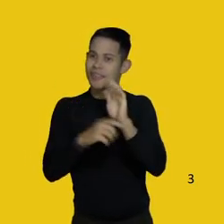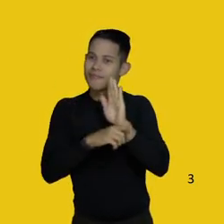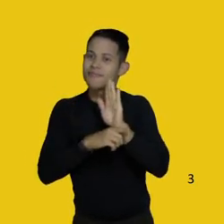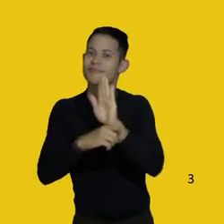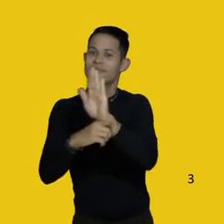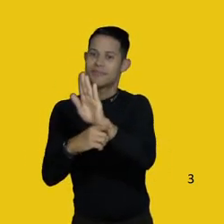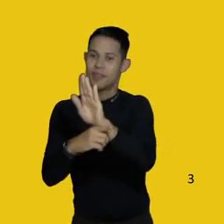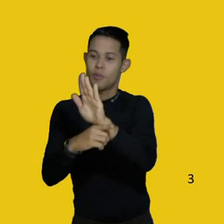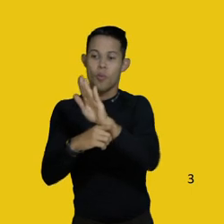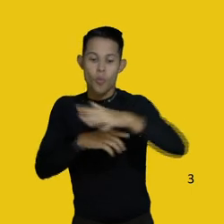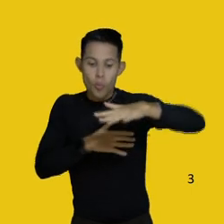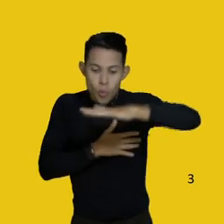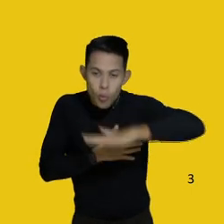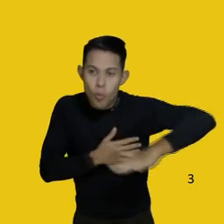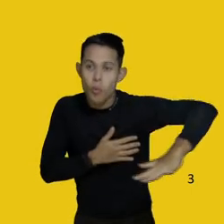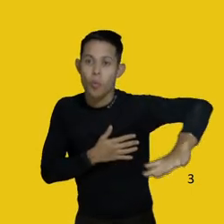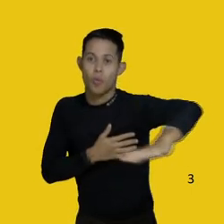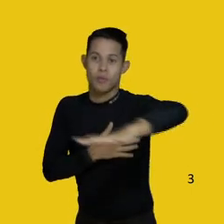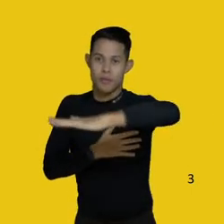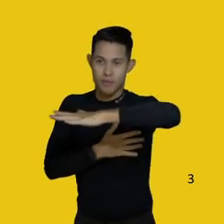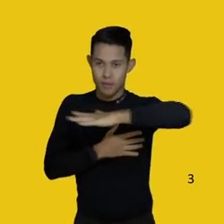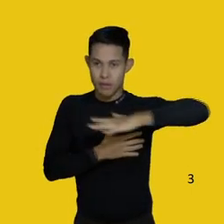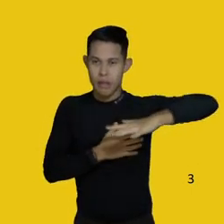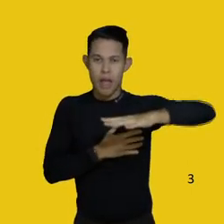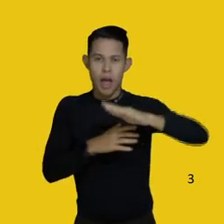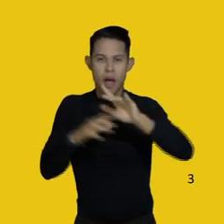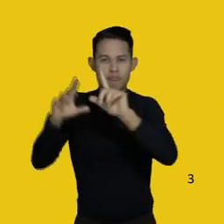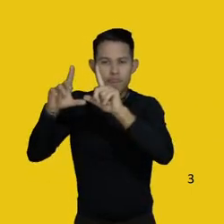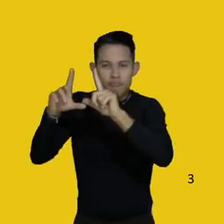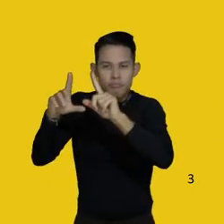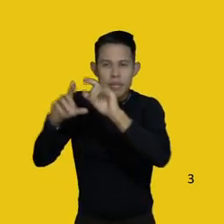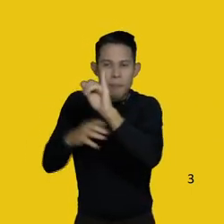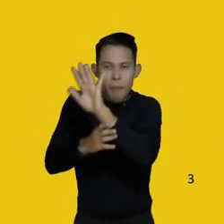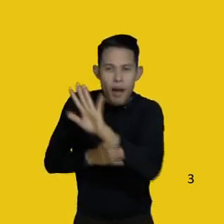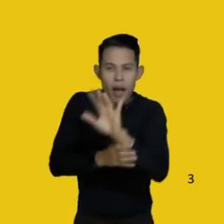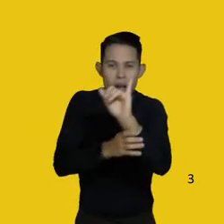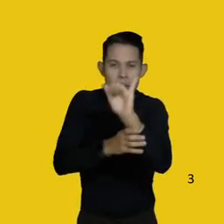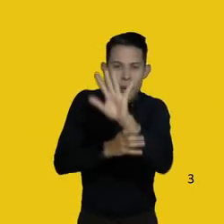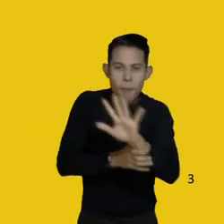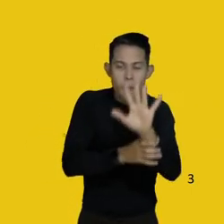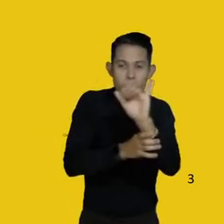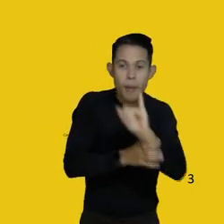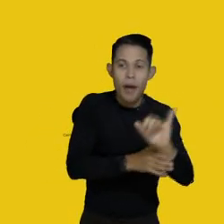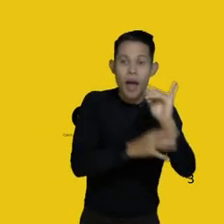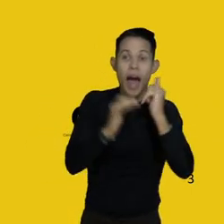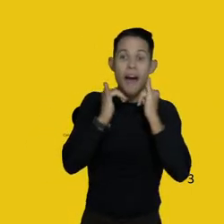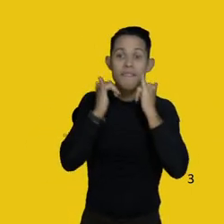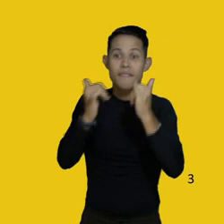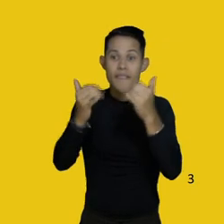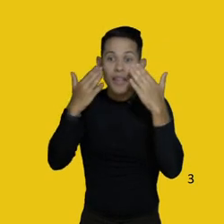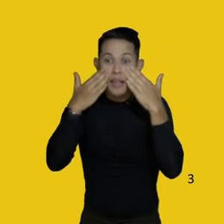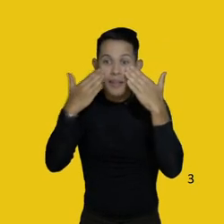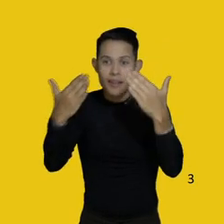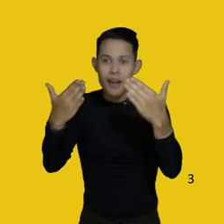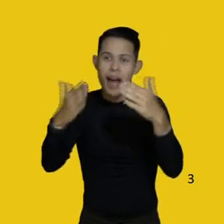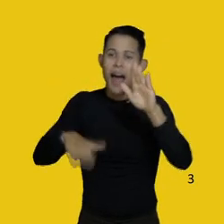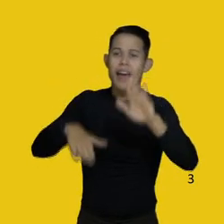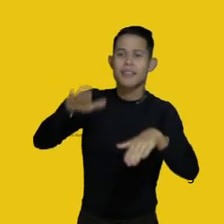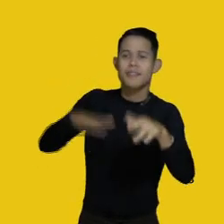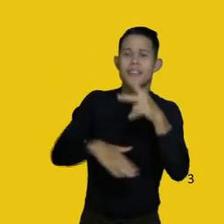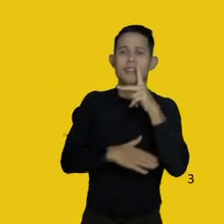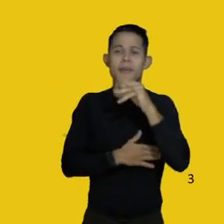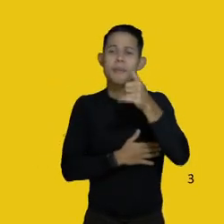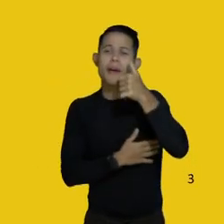começam a acender né e e e essa intervenção Muitos pais falam nossa se meses meu filho não